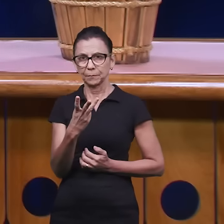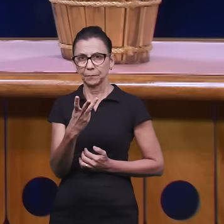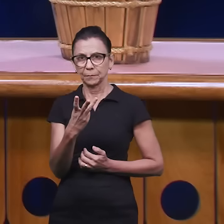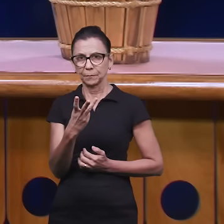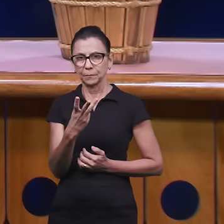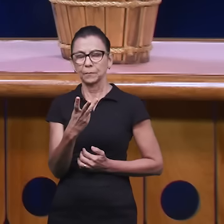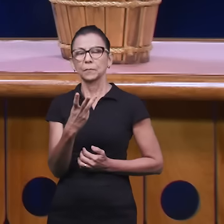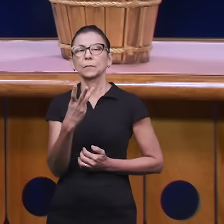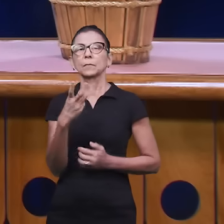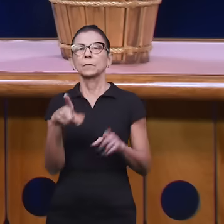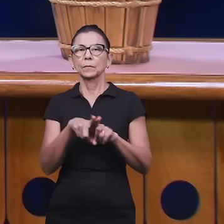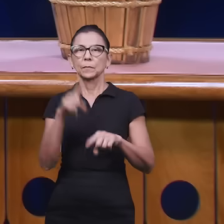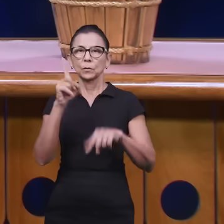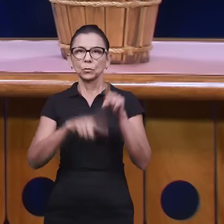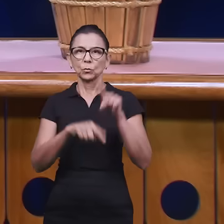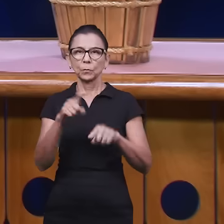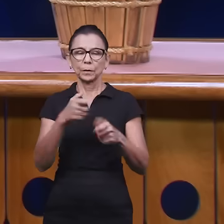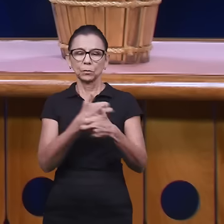eles vão levar.